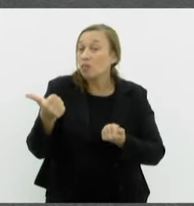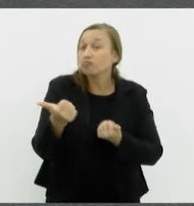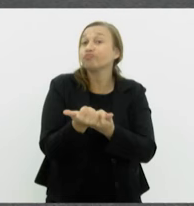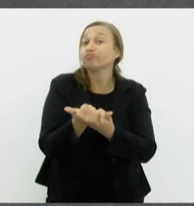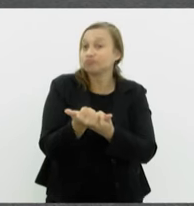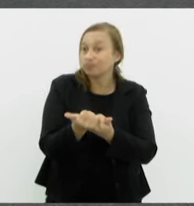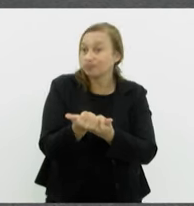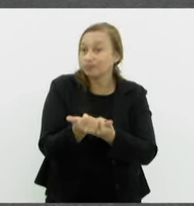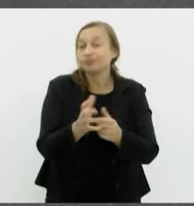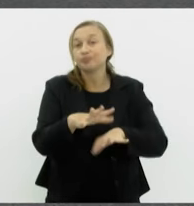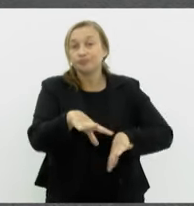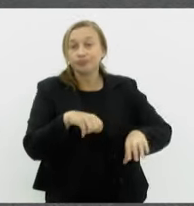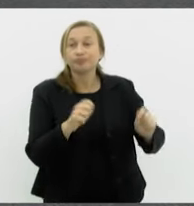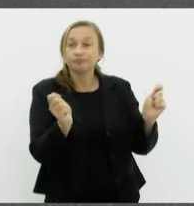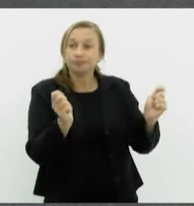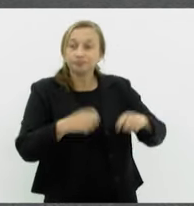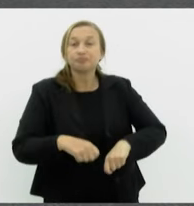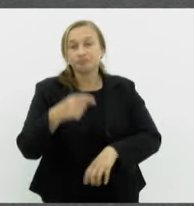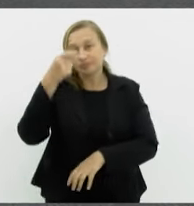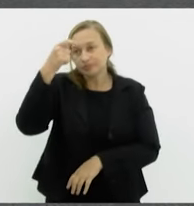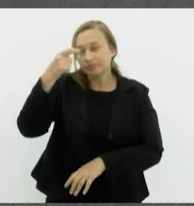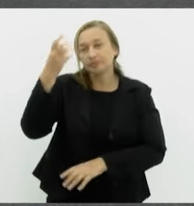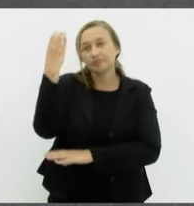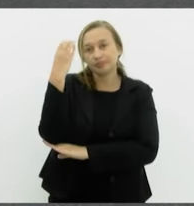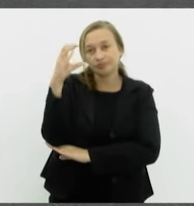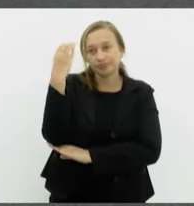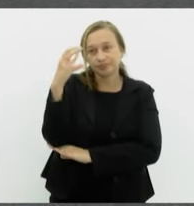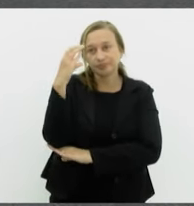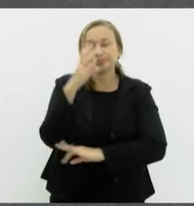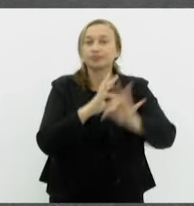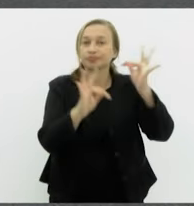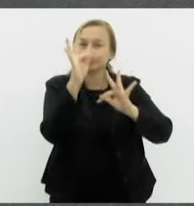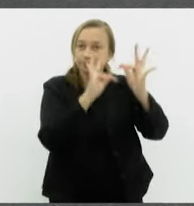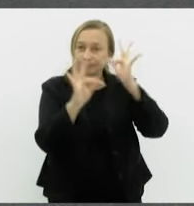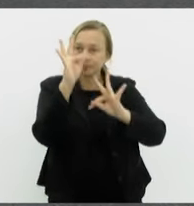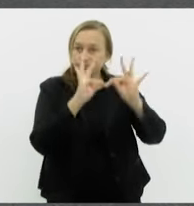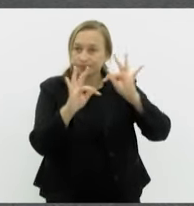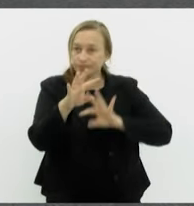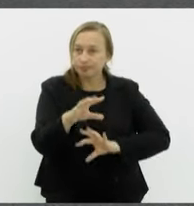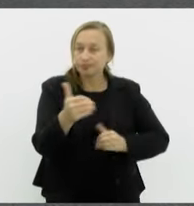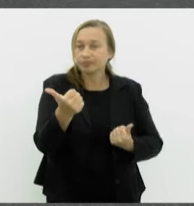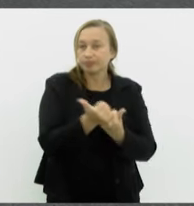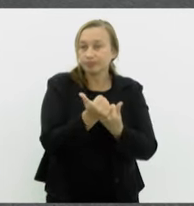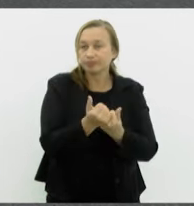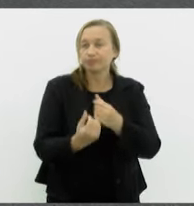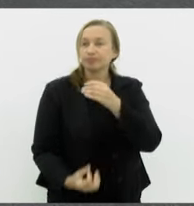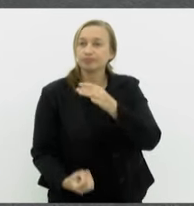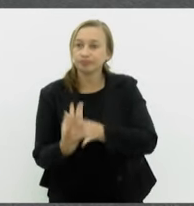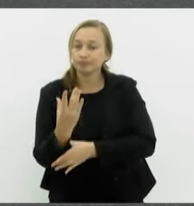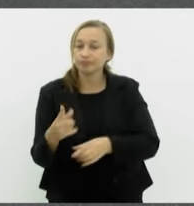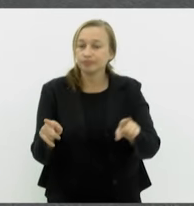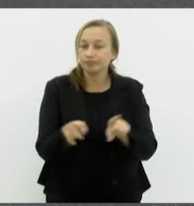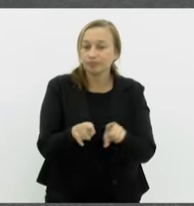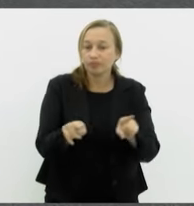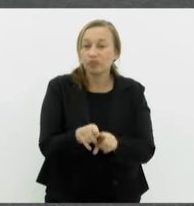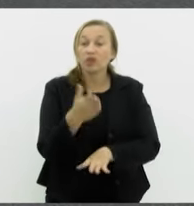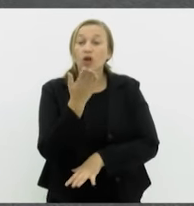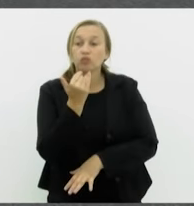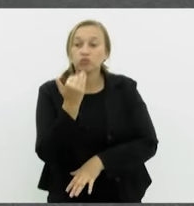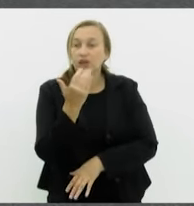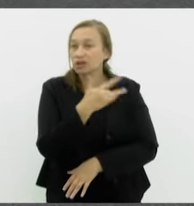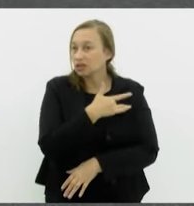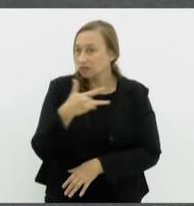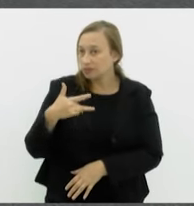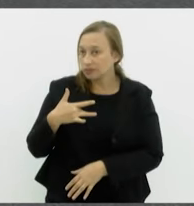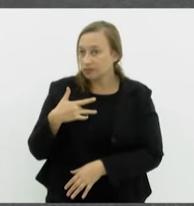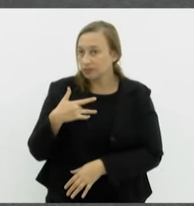né, com capacitação, com ciência, com tecnologia, apoiando a produção também de alimentos saudáveis